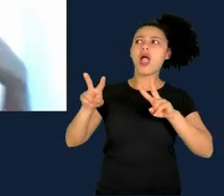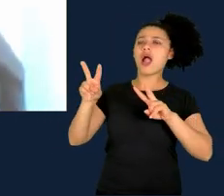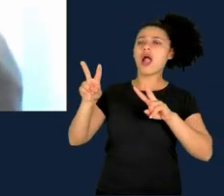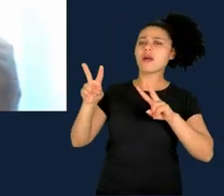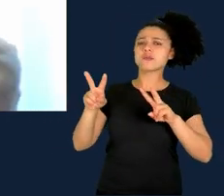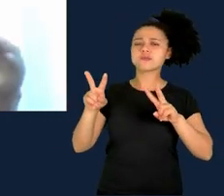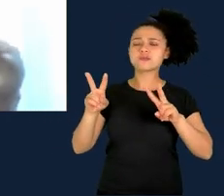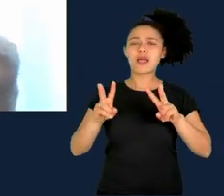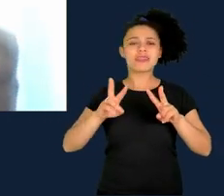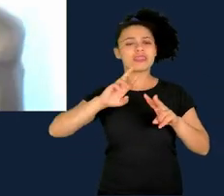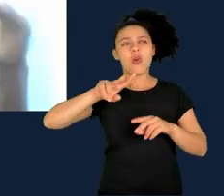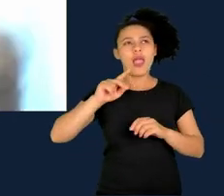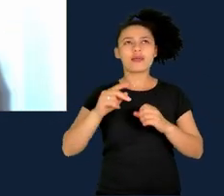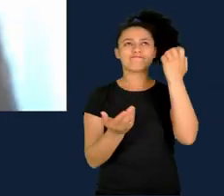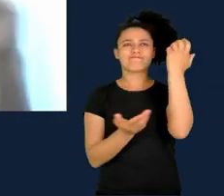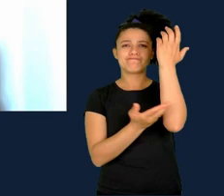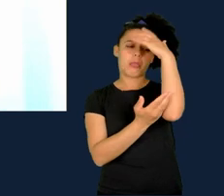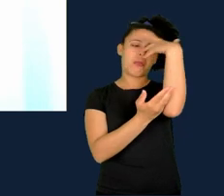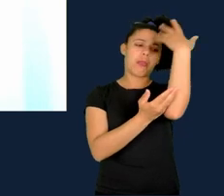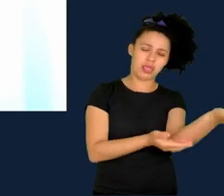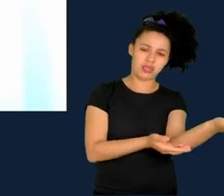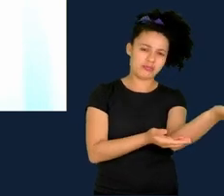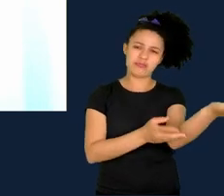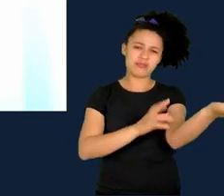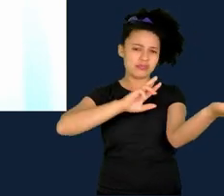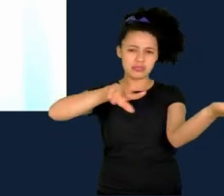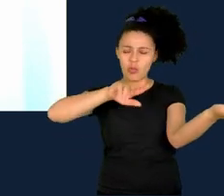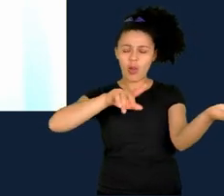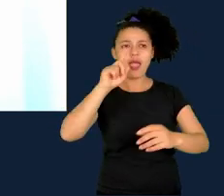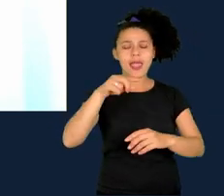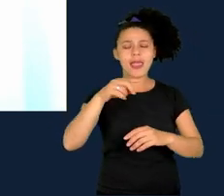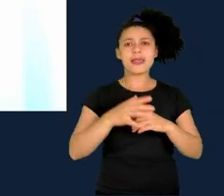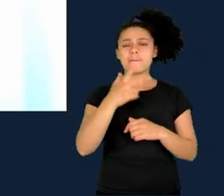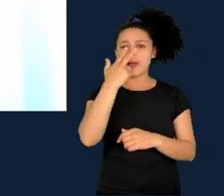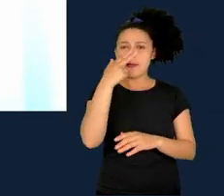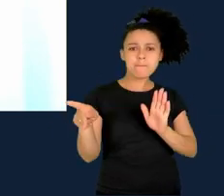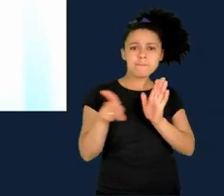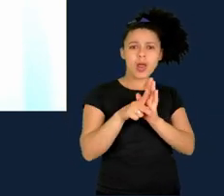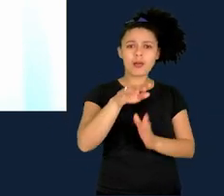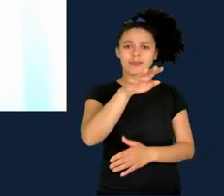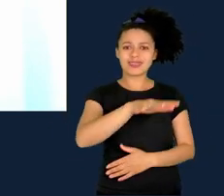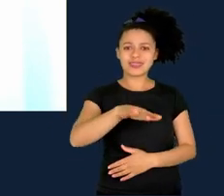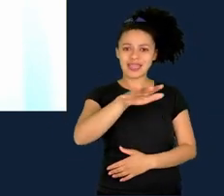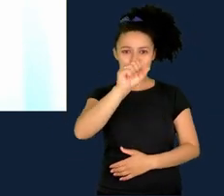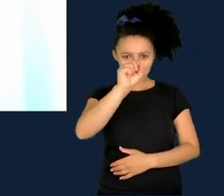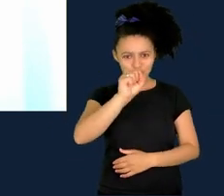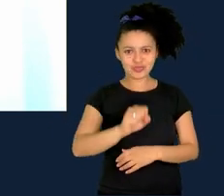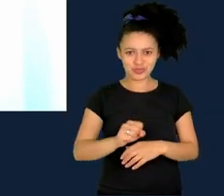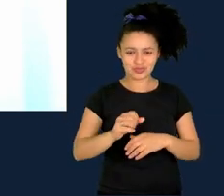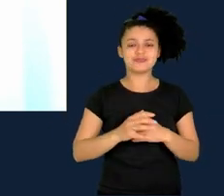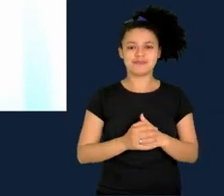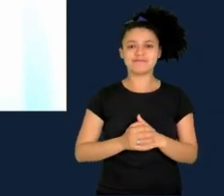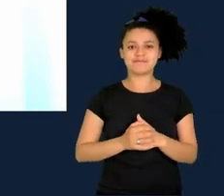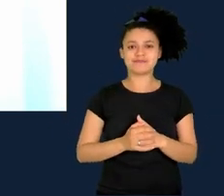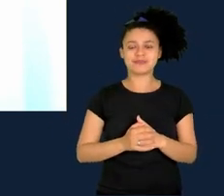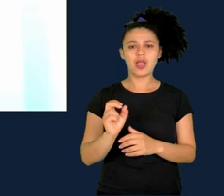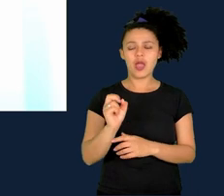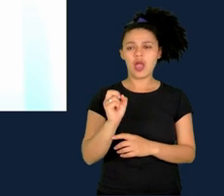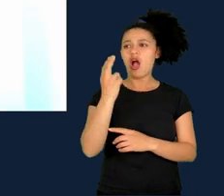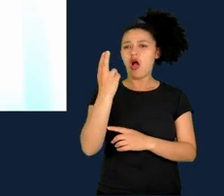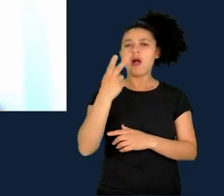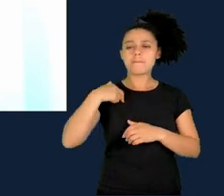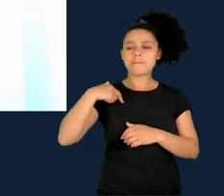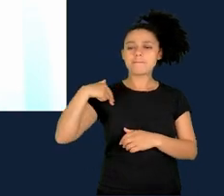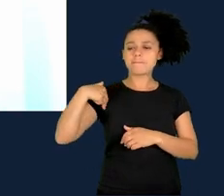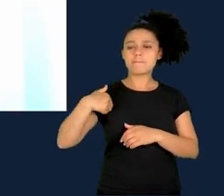é desmatamento, já é uma coisa daquela região, ou então passamos perto